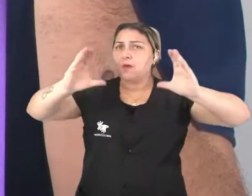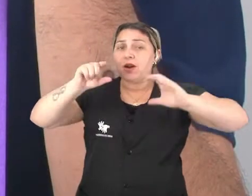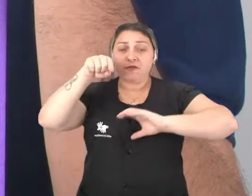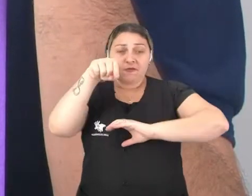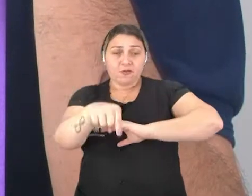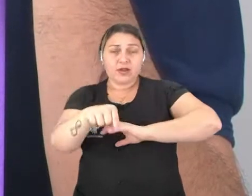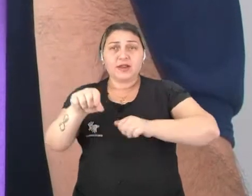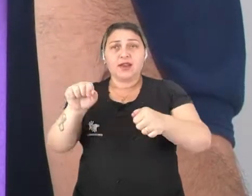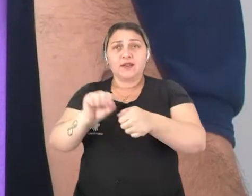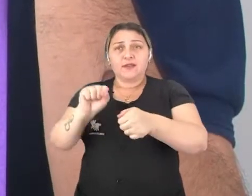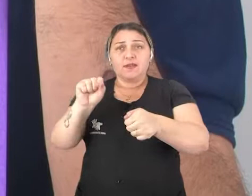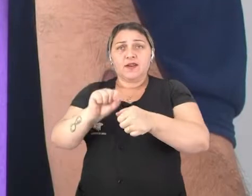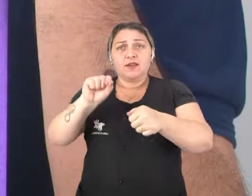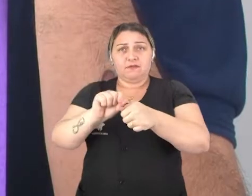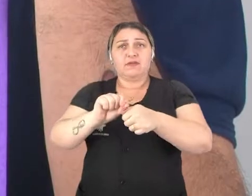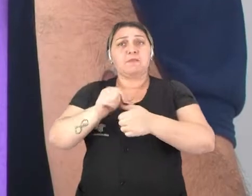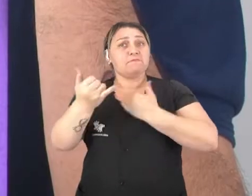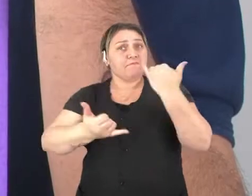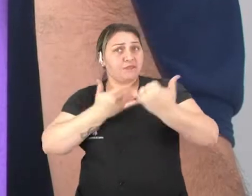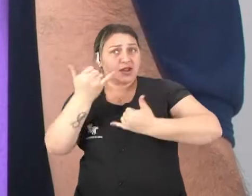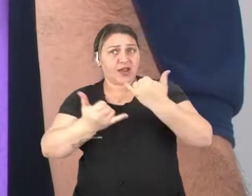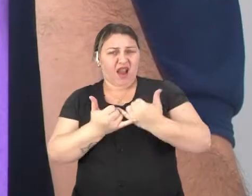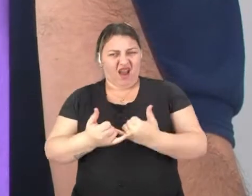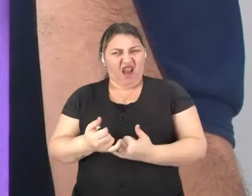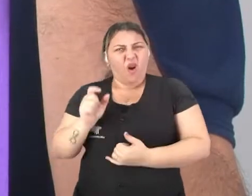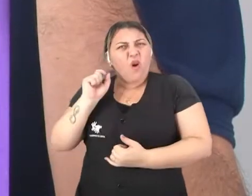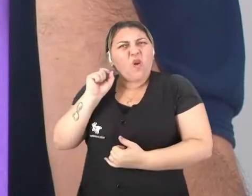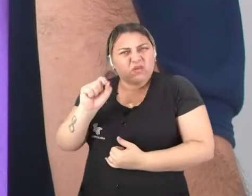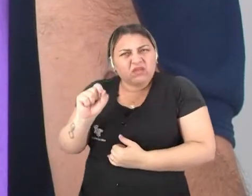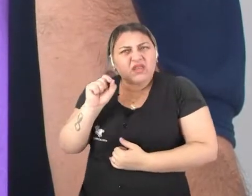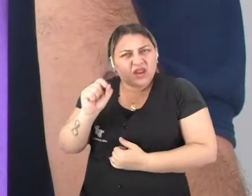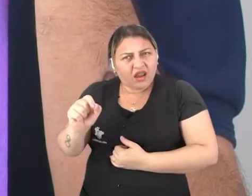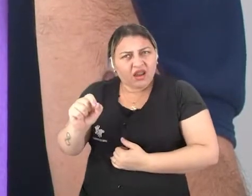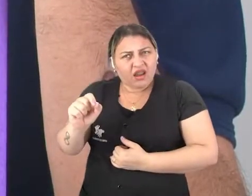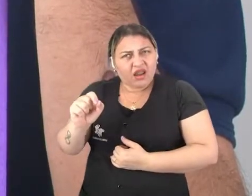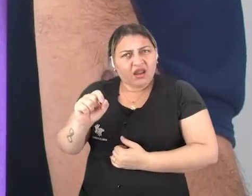que faz coisas com ela. O quê?